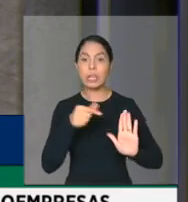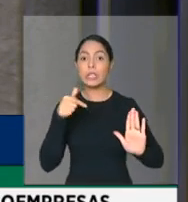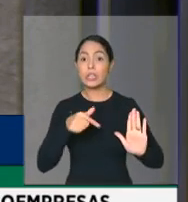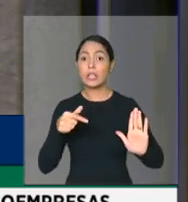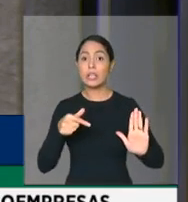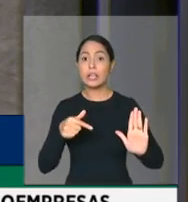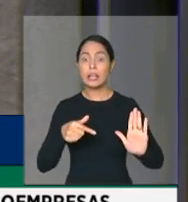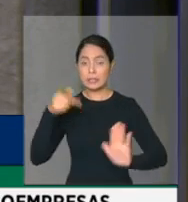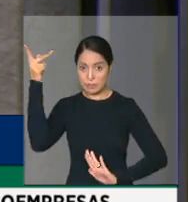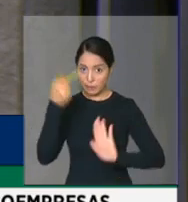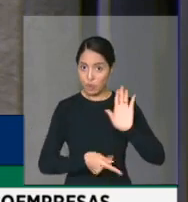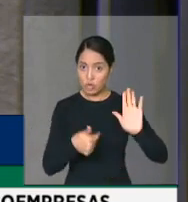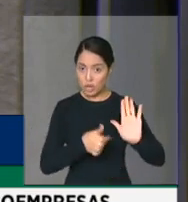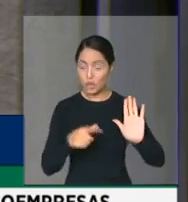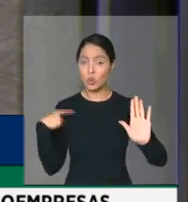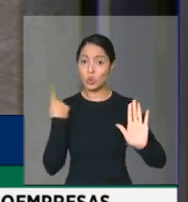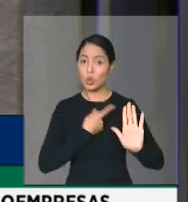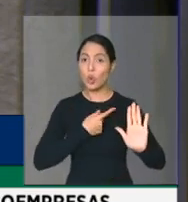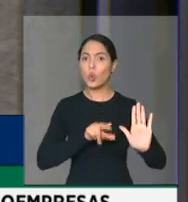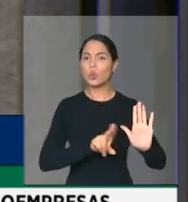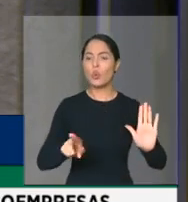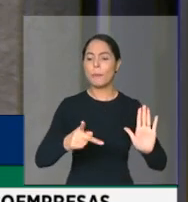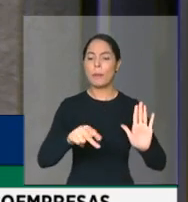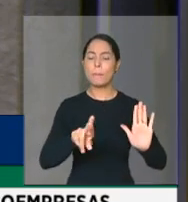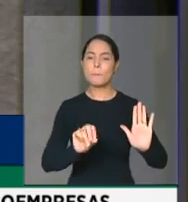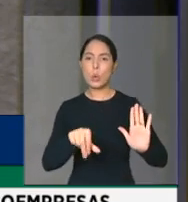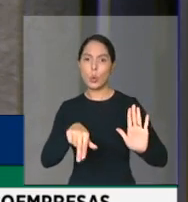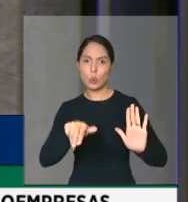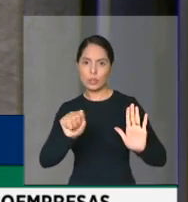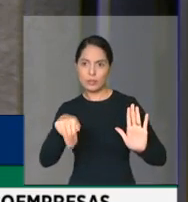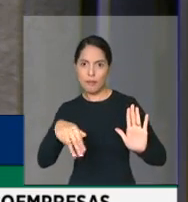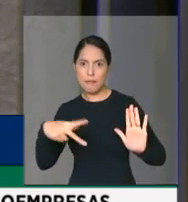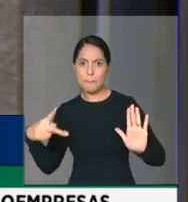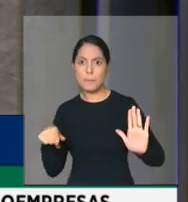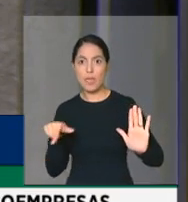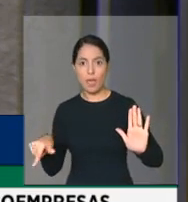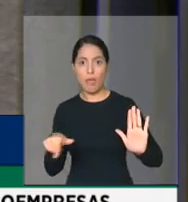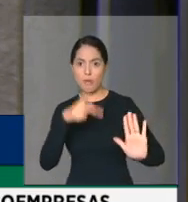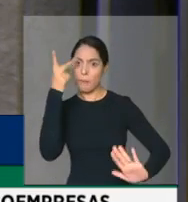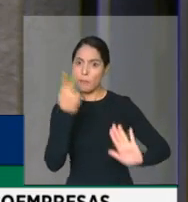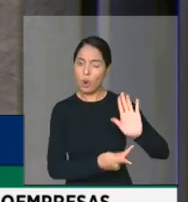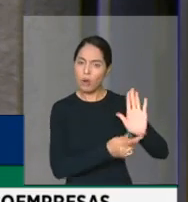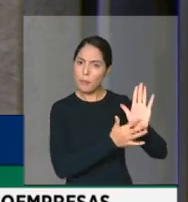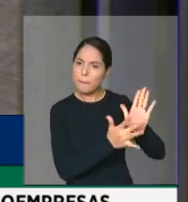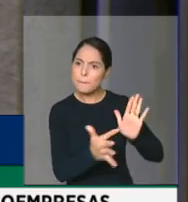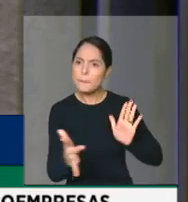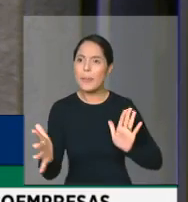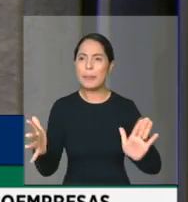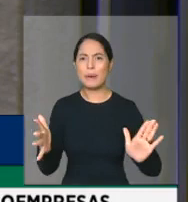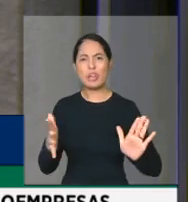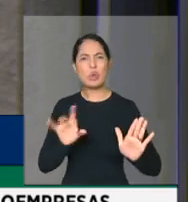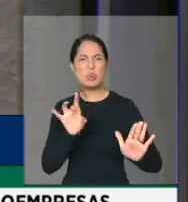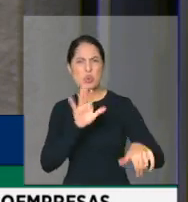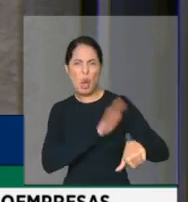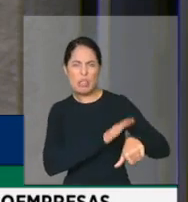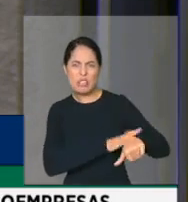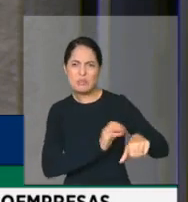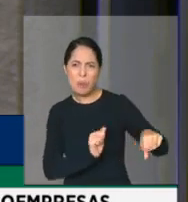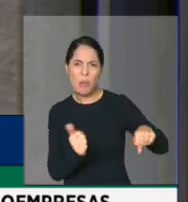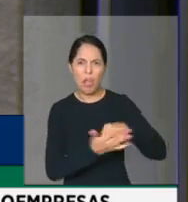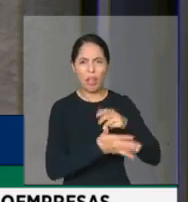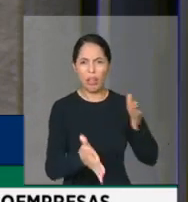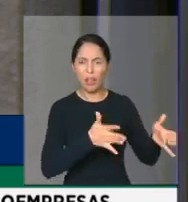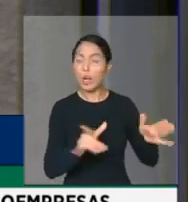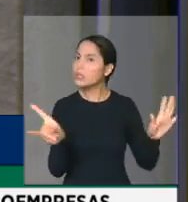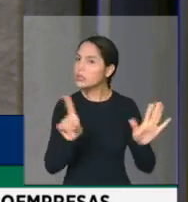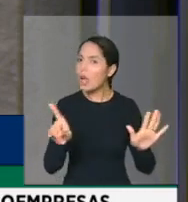PRONAMP seja um programa permanente, e não um programa só agora, para o desespero,